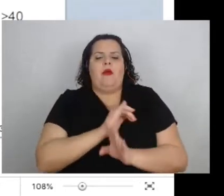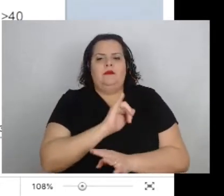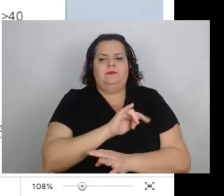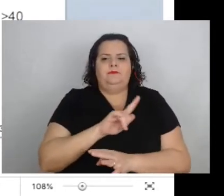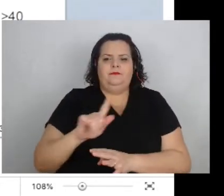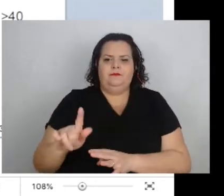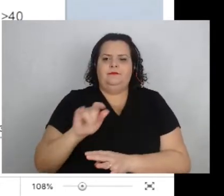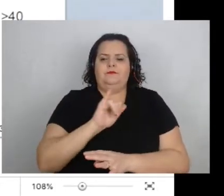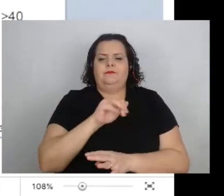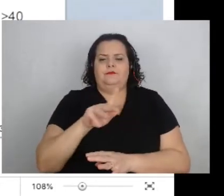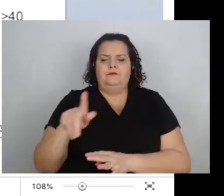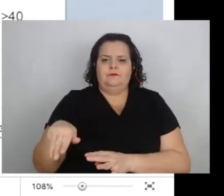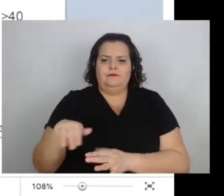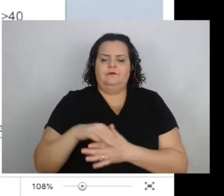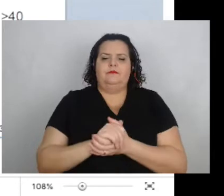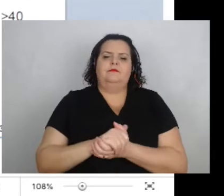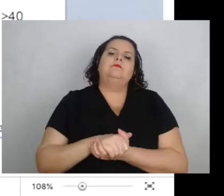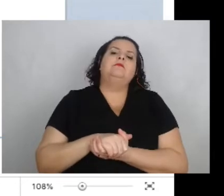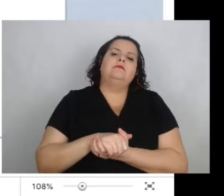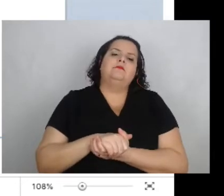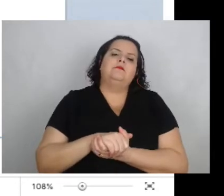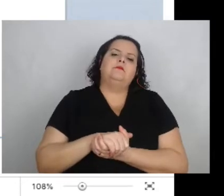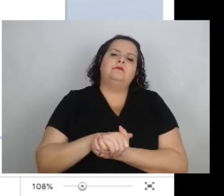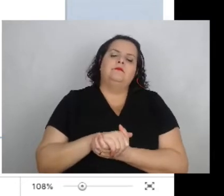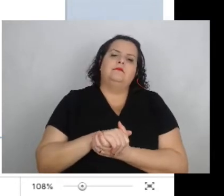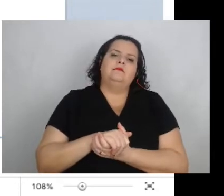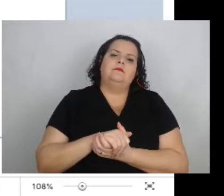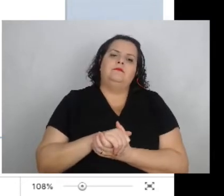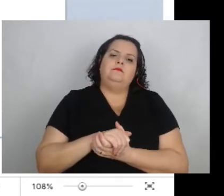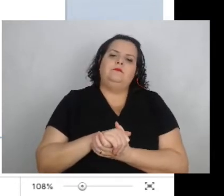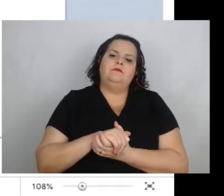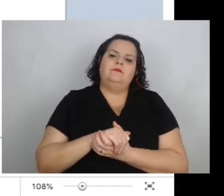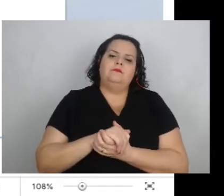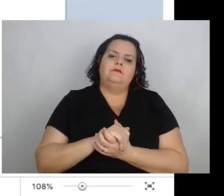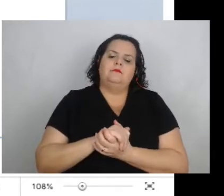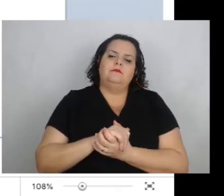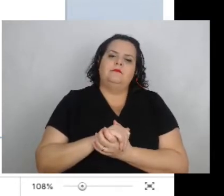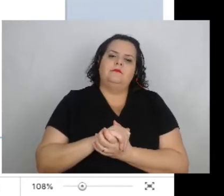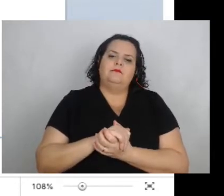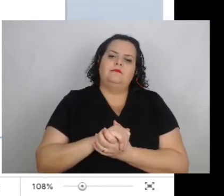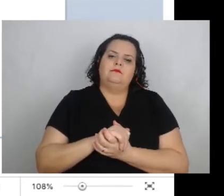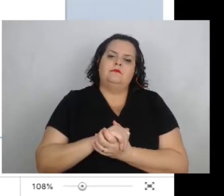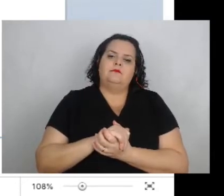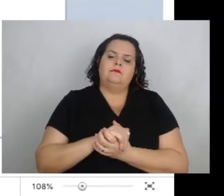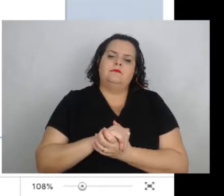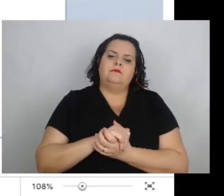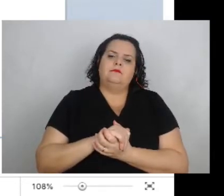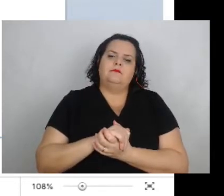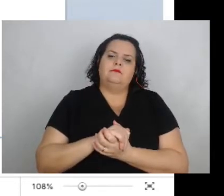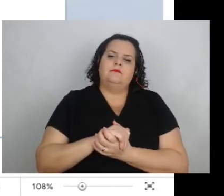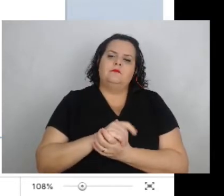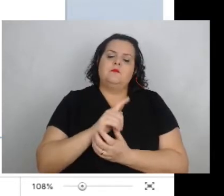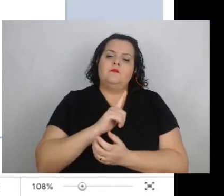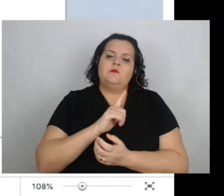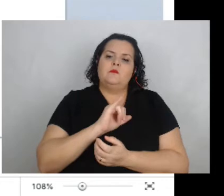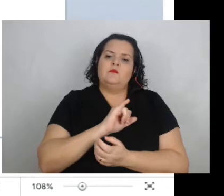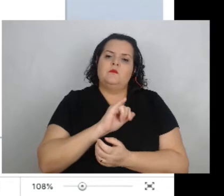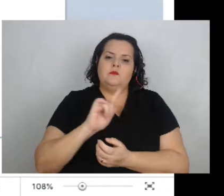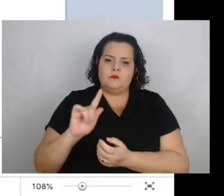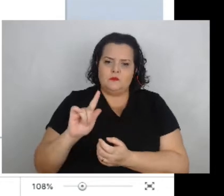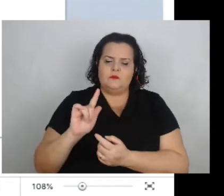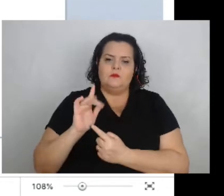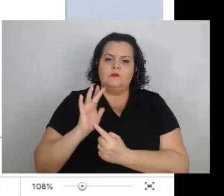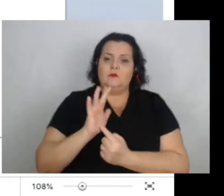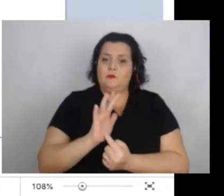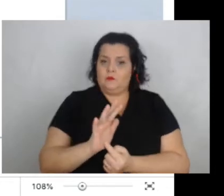de anticorpos neutralizantes elevados. Vários estudos mostram que a IgG pode ser precoce